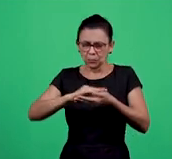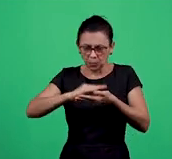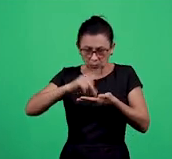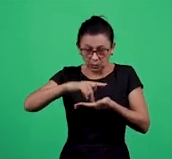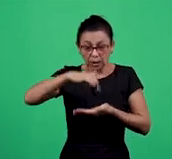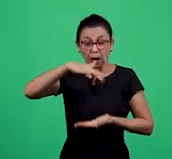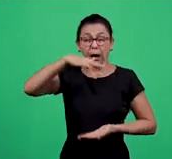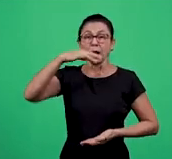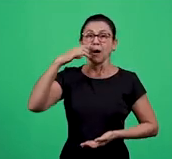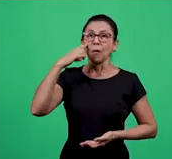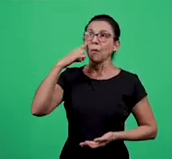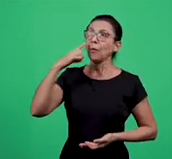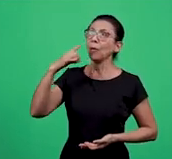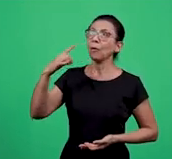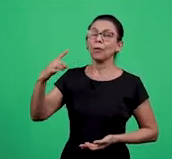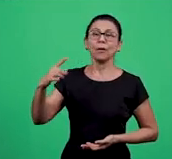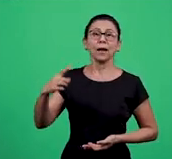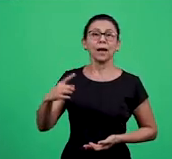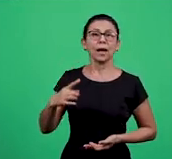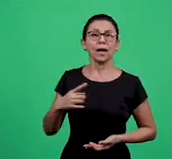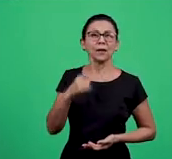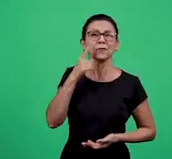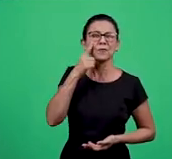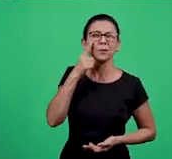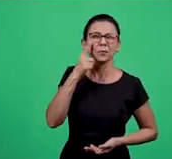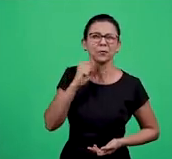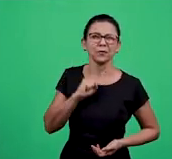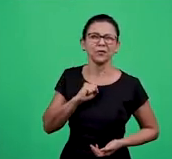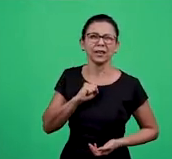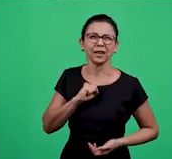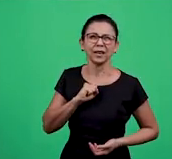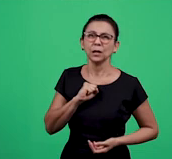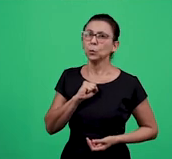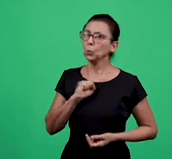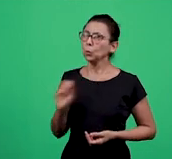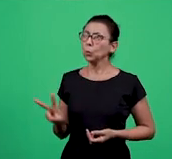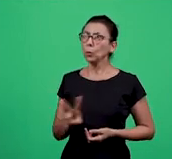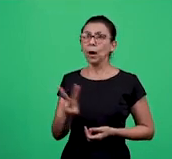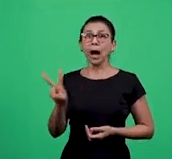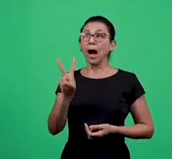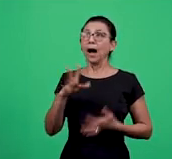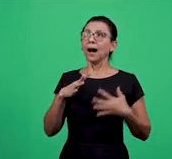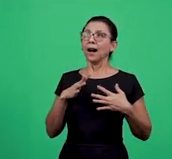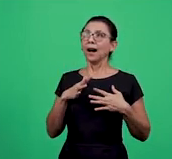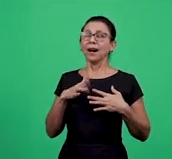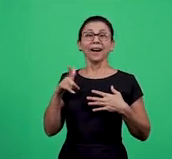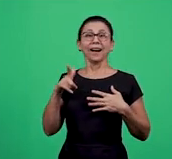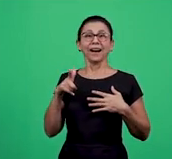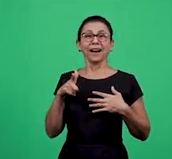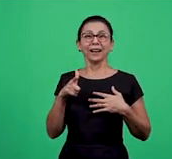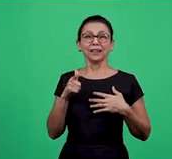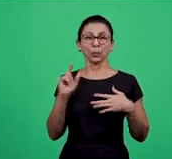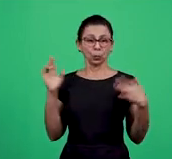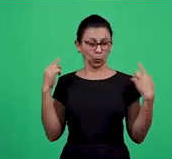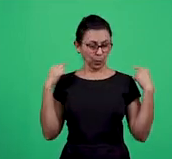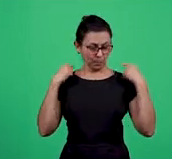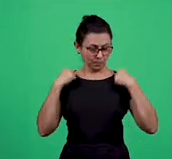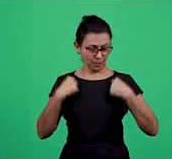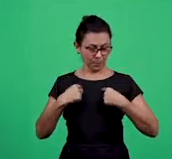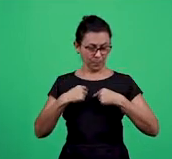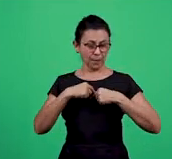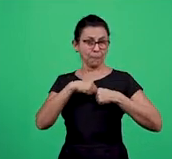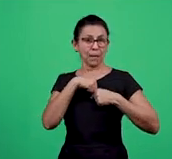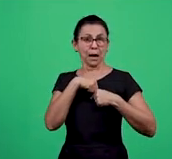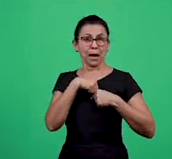tesouro? Olha só, tesouro. Vamos ver, o tesouro é algo de muito valor. No tesouro tem joias,